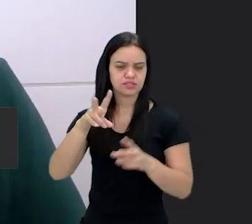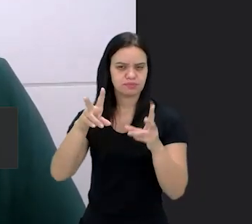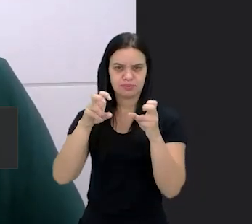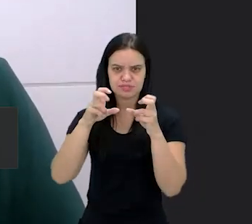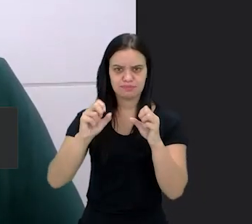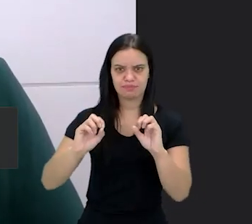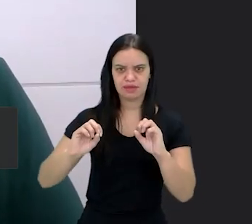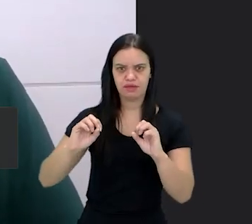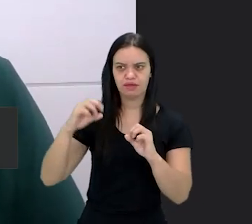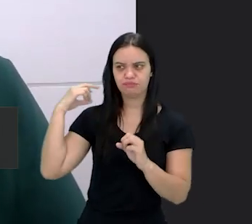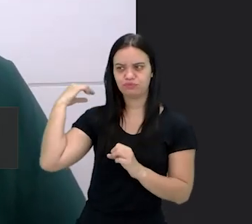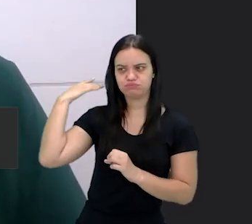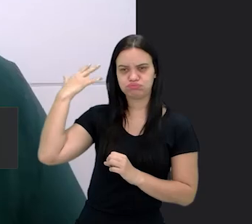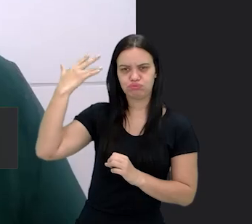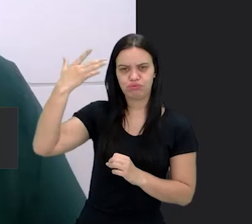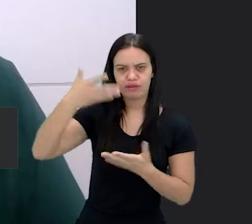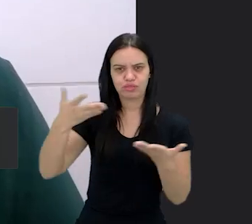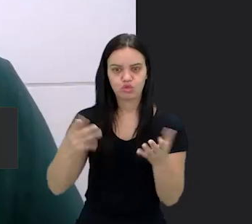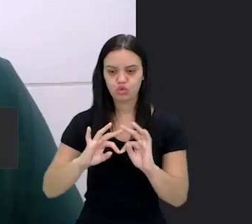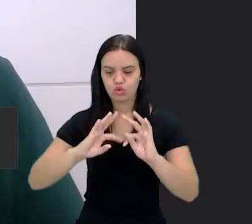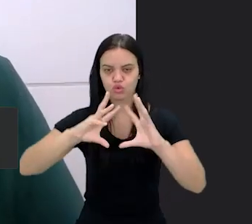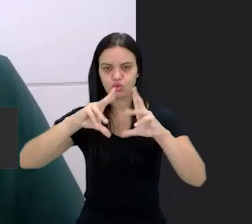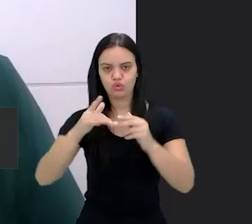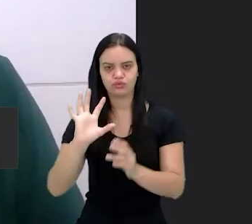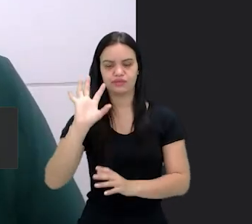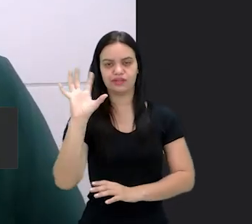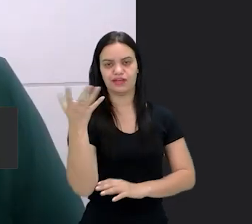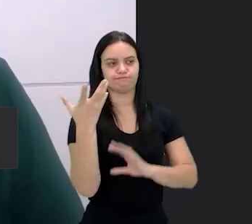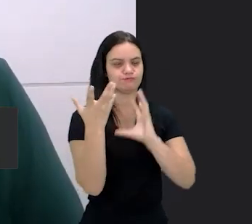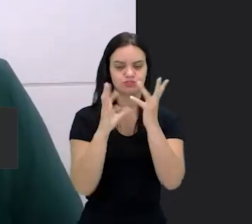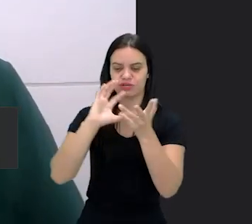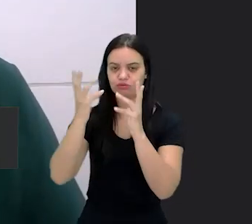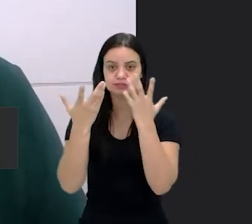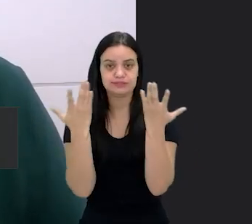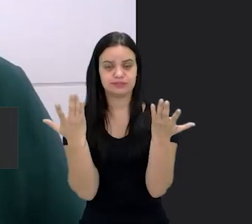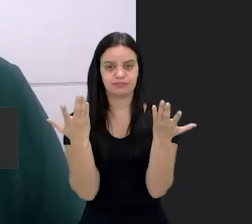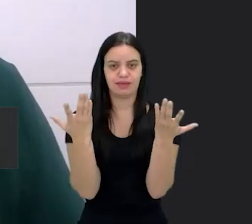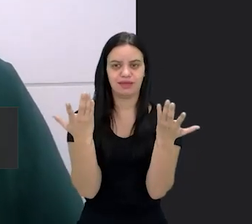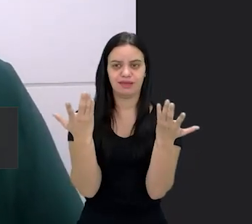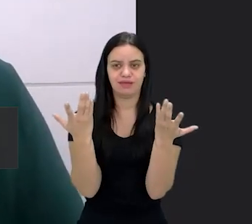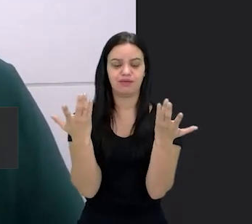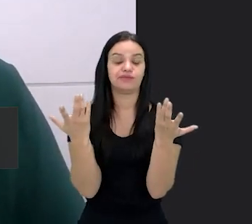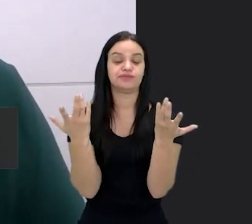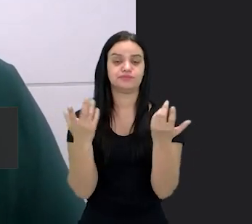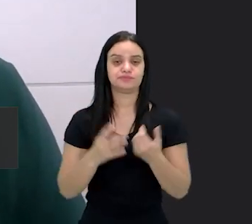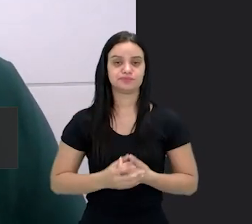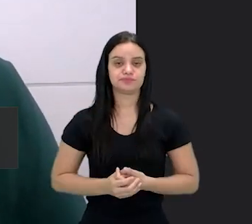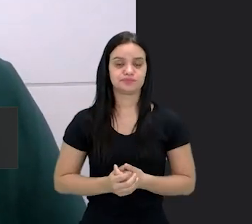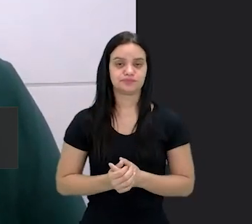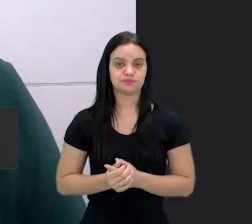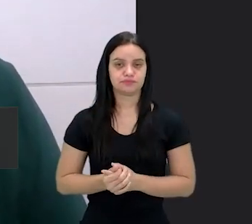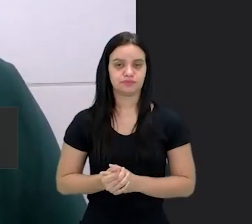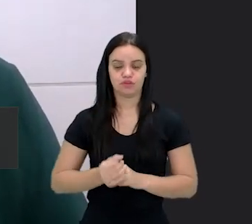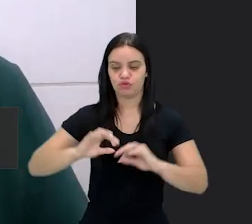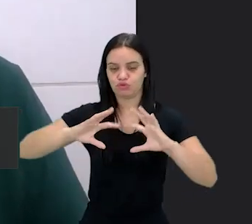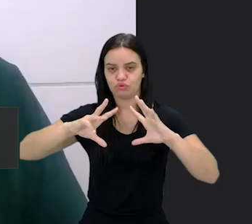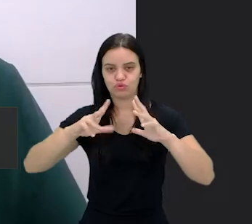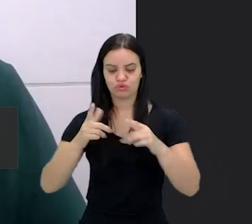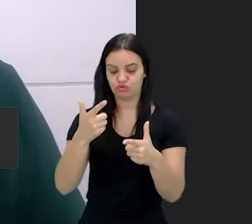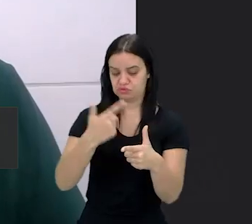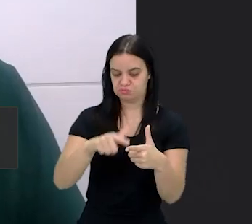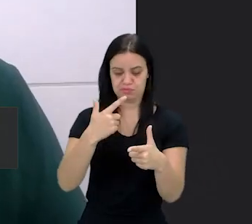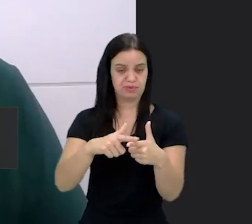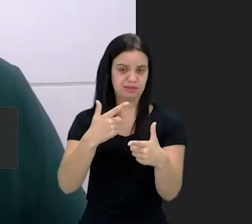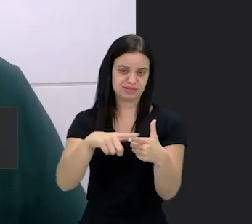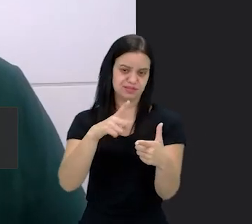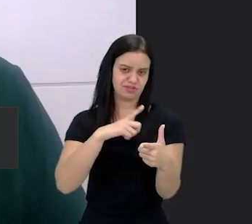passou e a fortaleza com que ela enfrentou todos os percalços, todos os problemas que ela